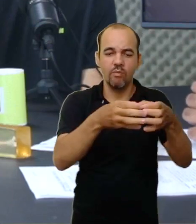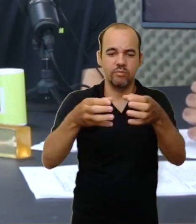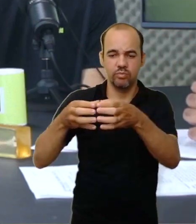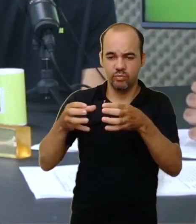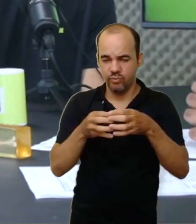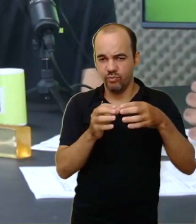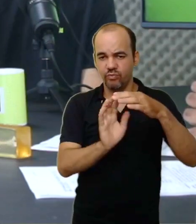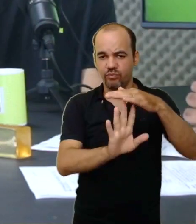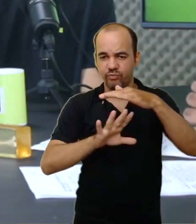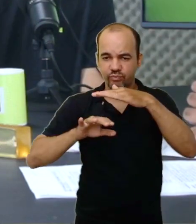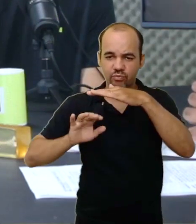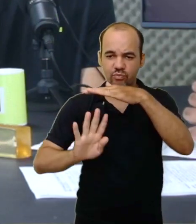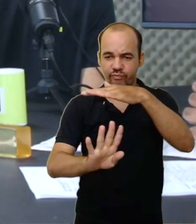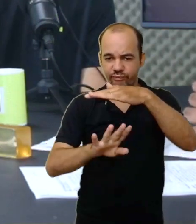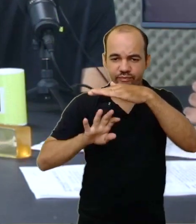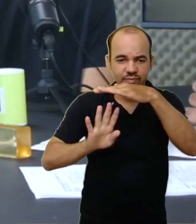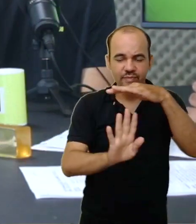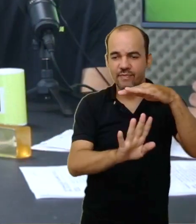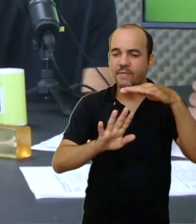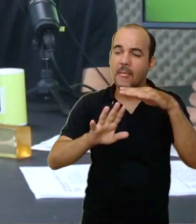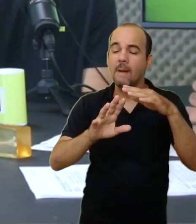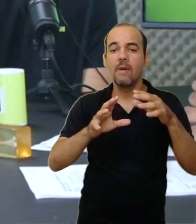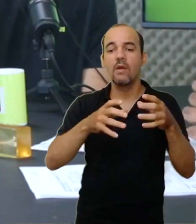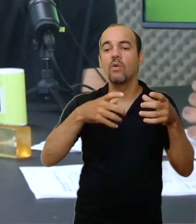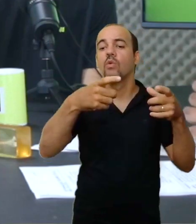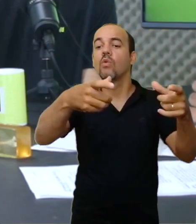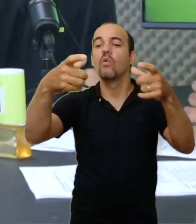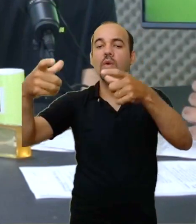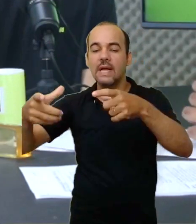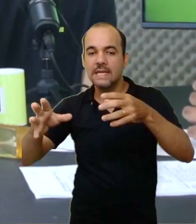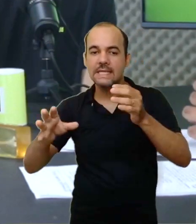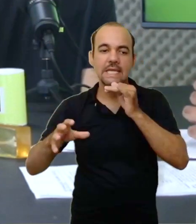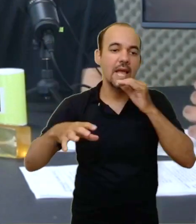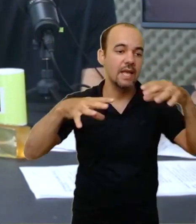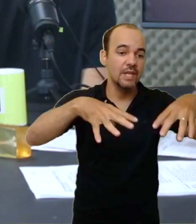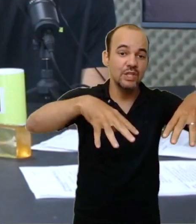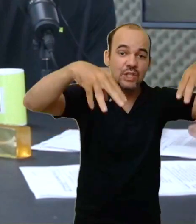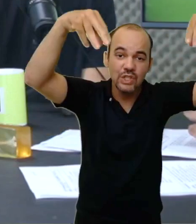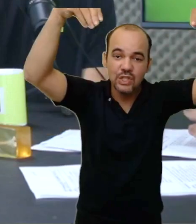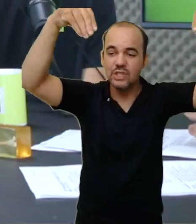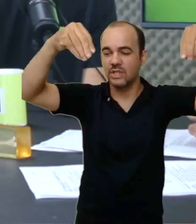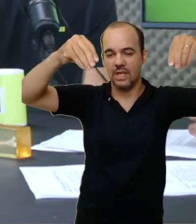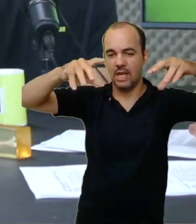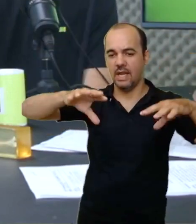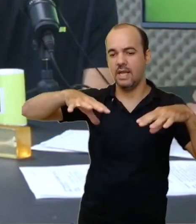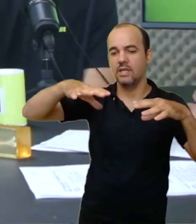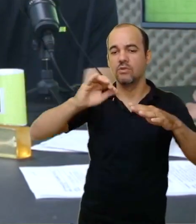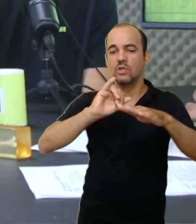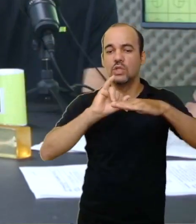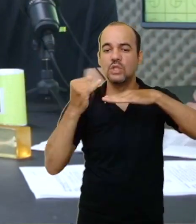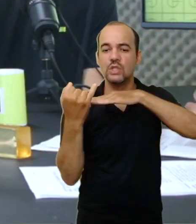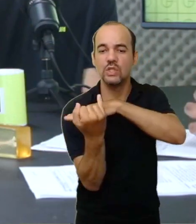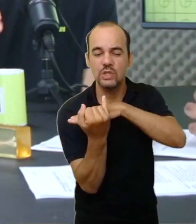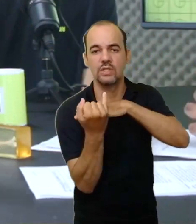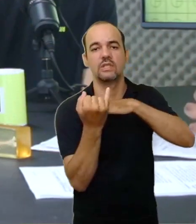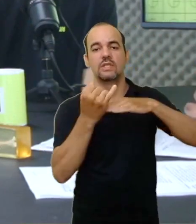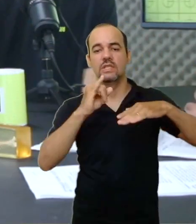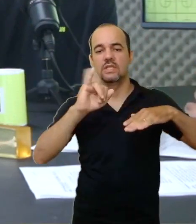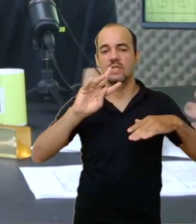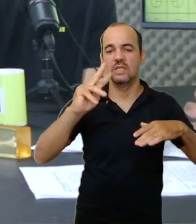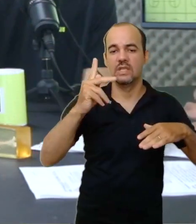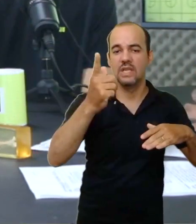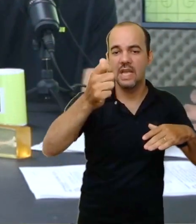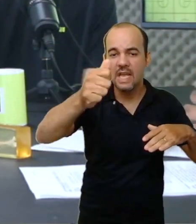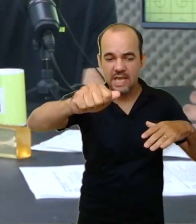Uhum. Mas, perto de ambientes, por exemplo, como ilhas oceânicas, né, que são